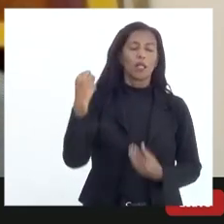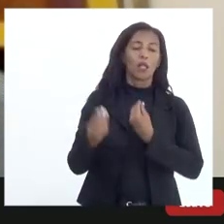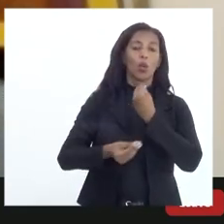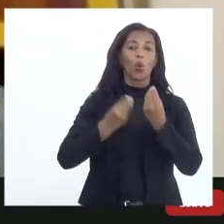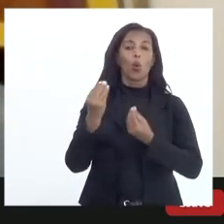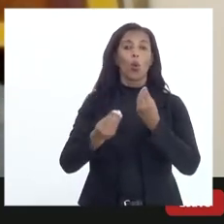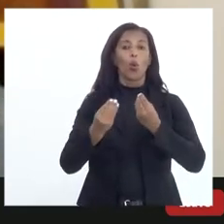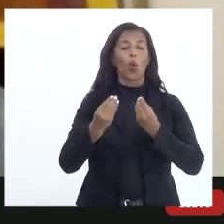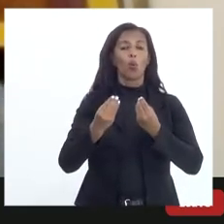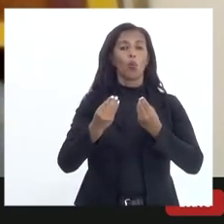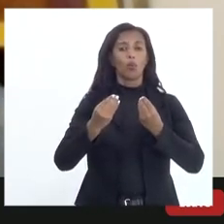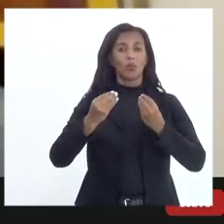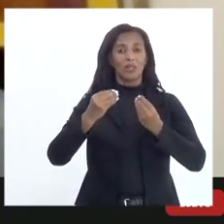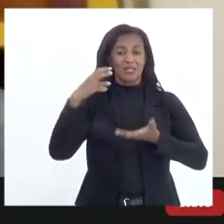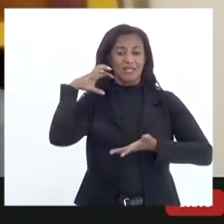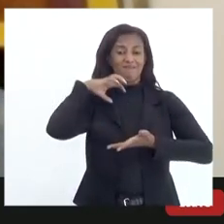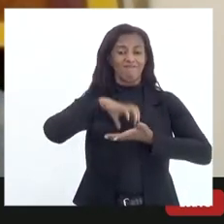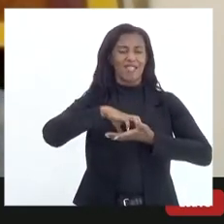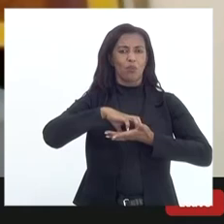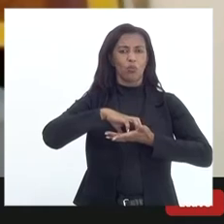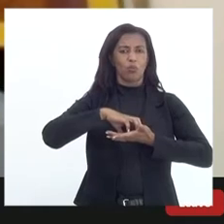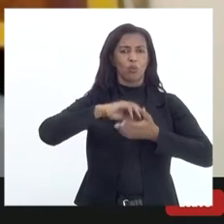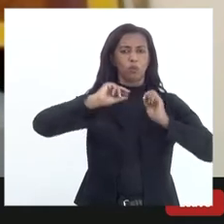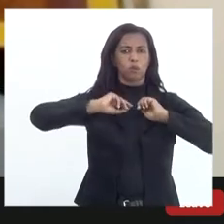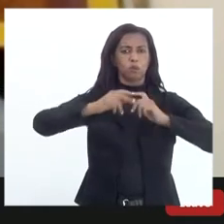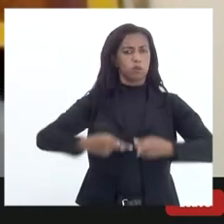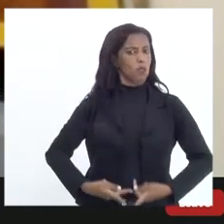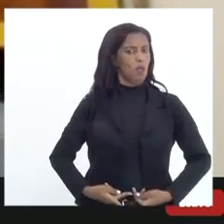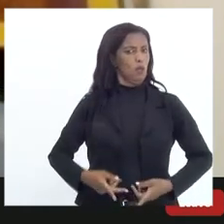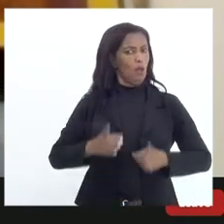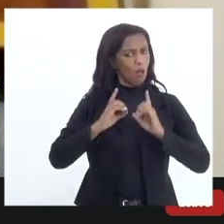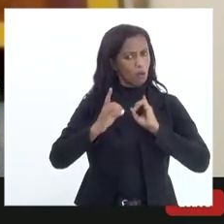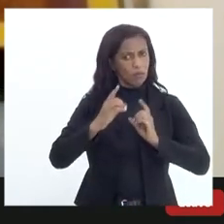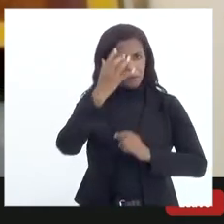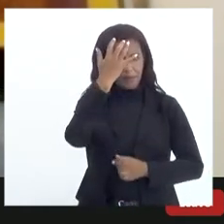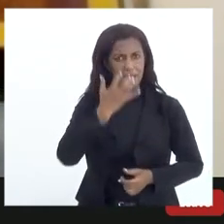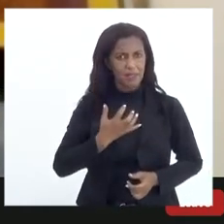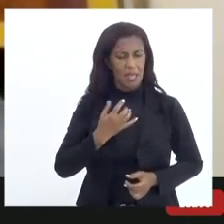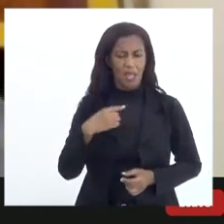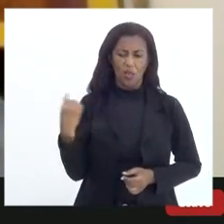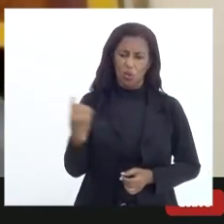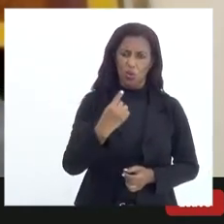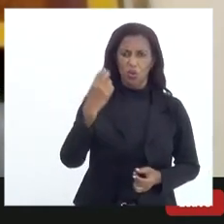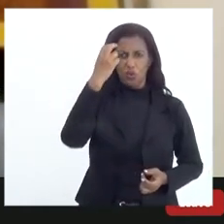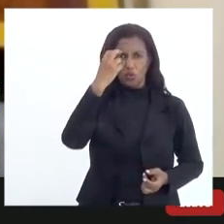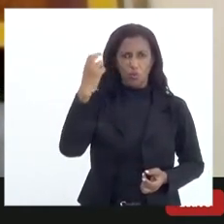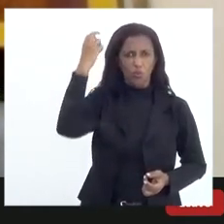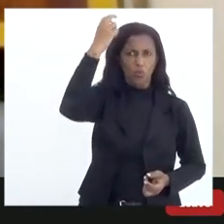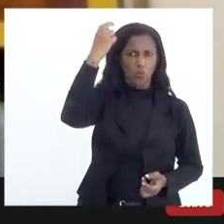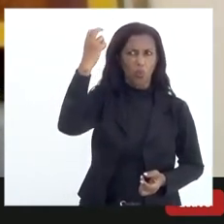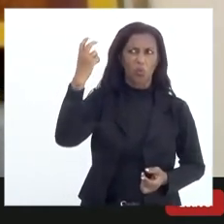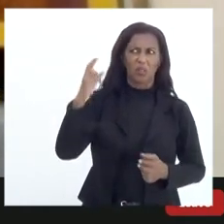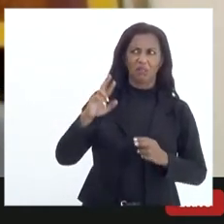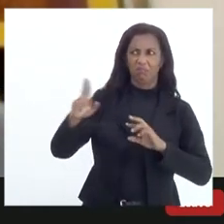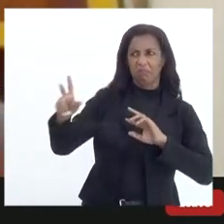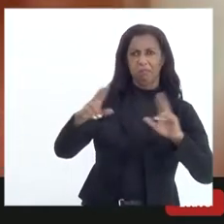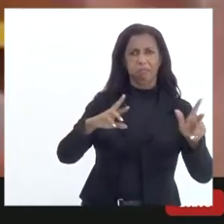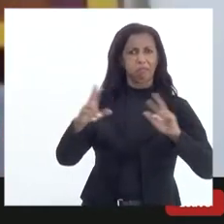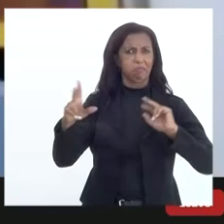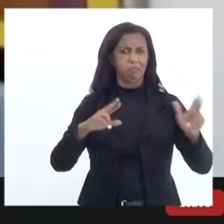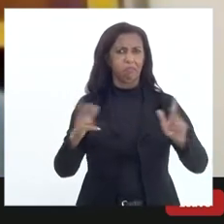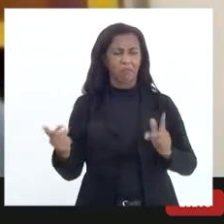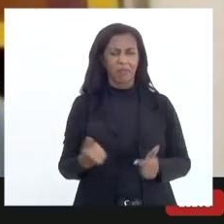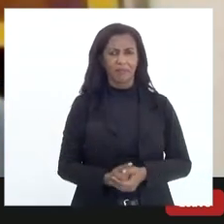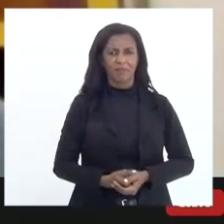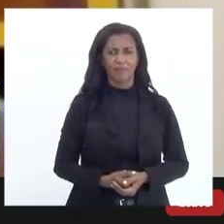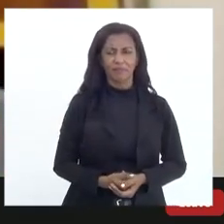seres humanos. Esse é o debate, que é muito sério, né? Que nós temos cultura, que nós temos uma outra prática, que não é nem religiosa. As pessoas